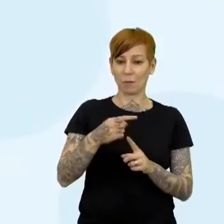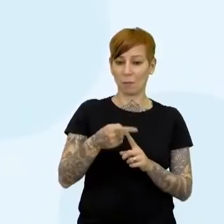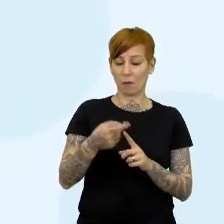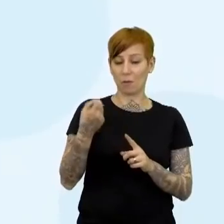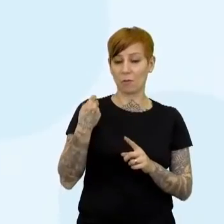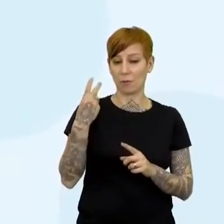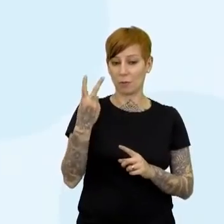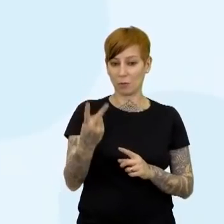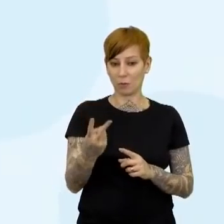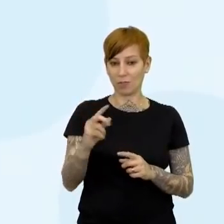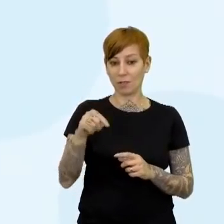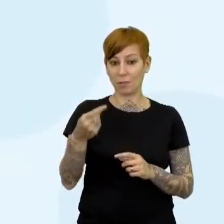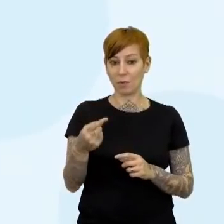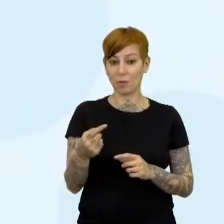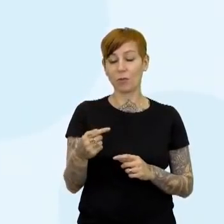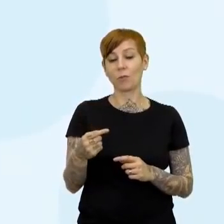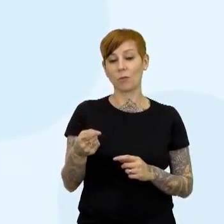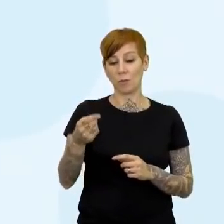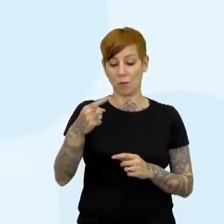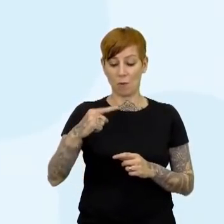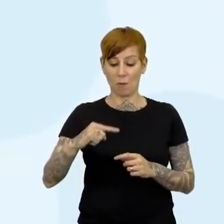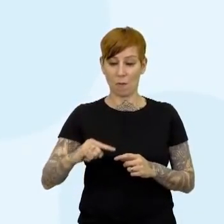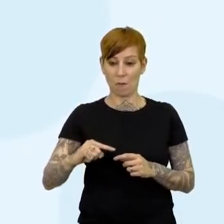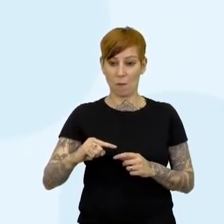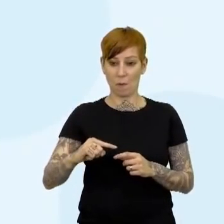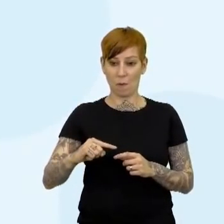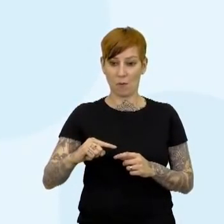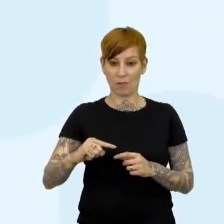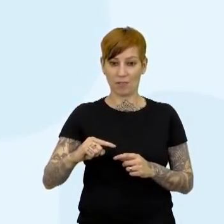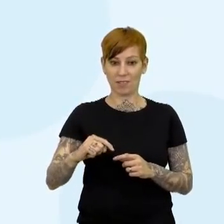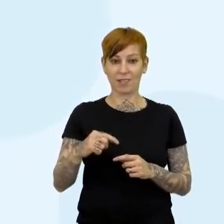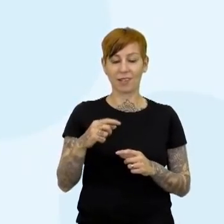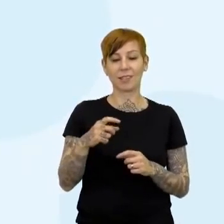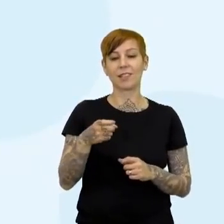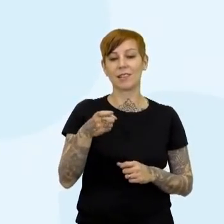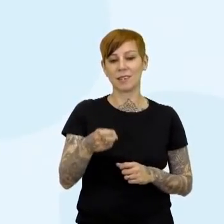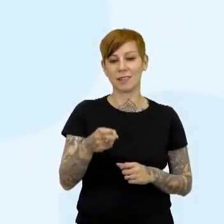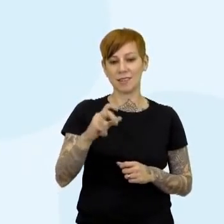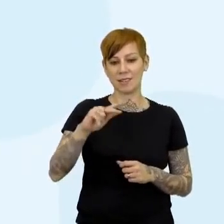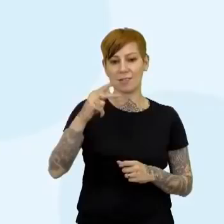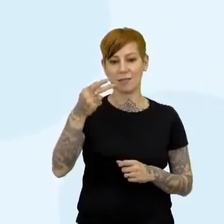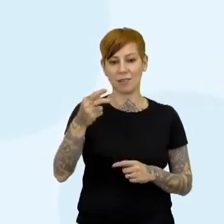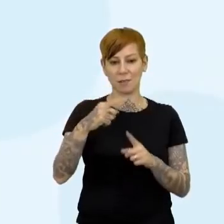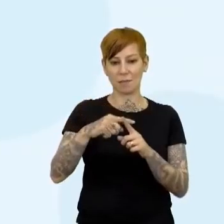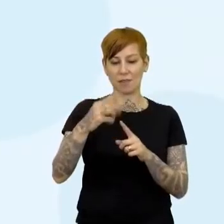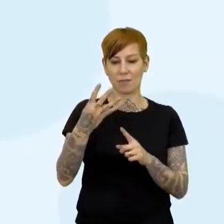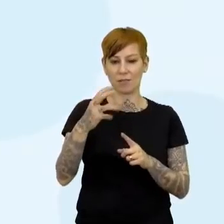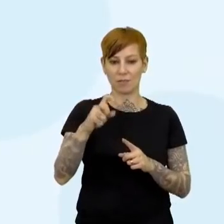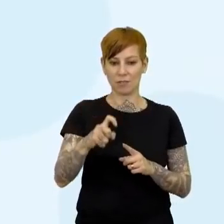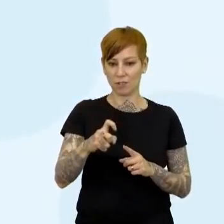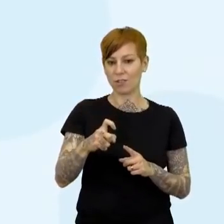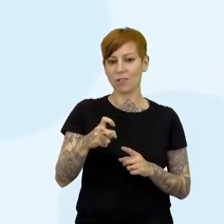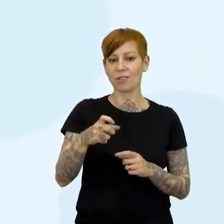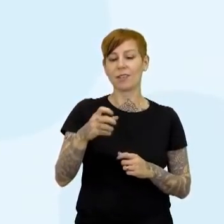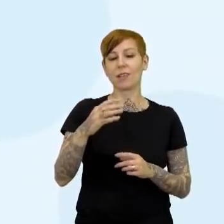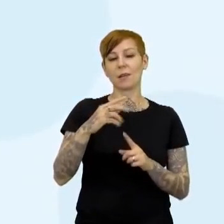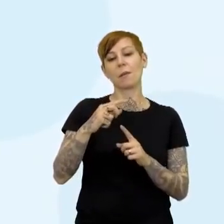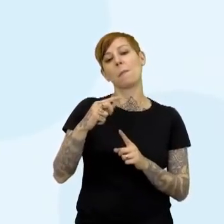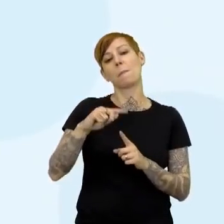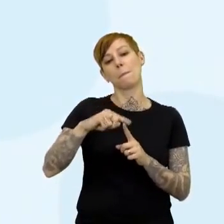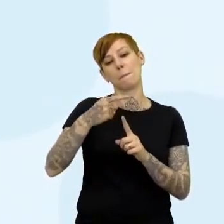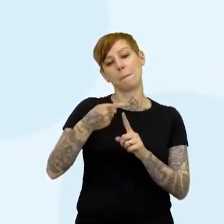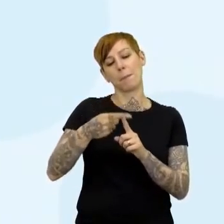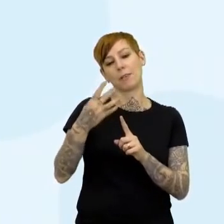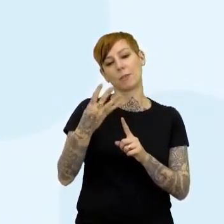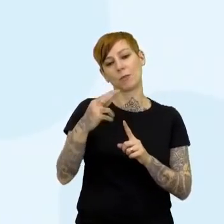por fim a gente tem essa daqui que a parecida com que o que vocês disseram x quadrado 14 x + 4 =